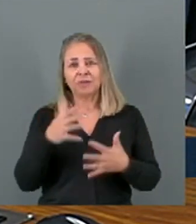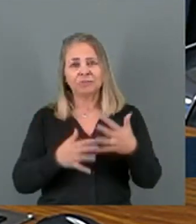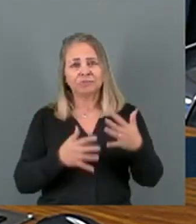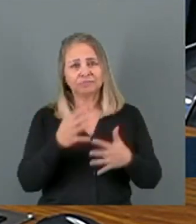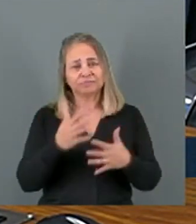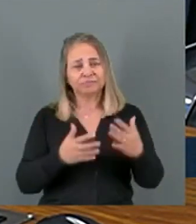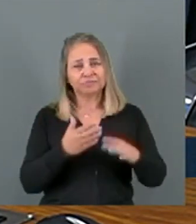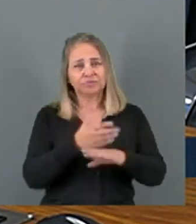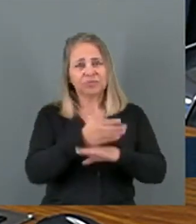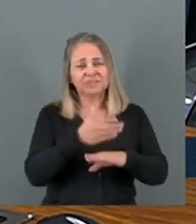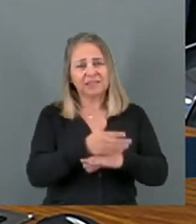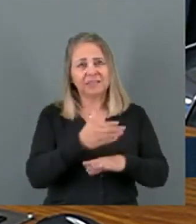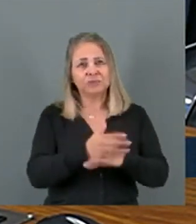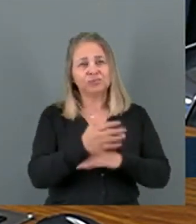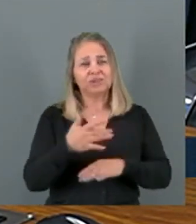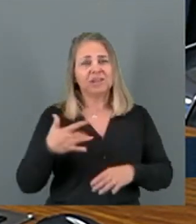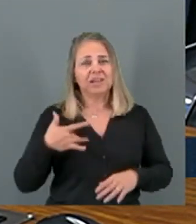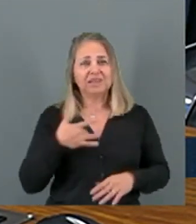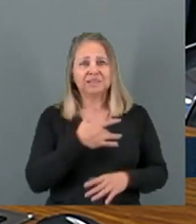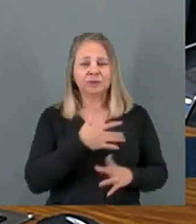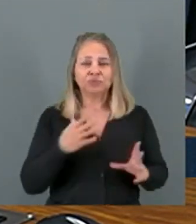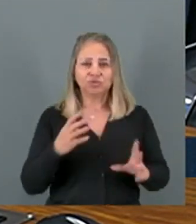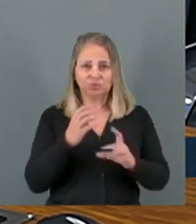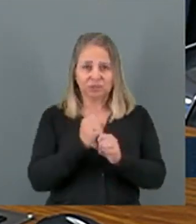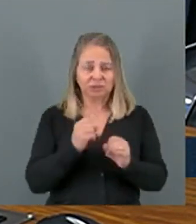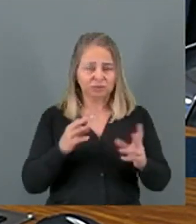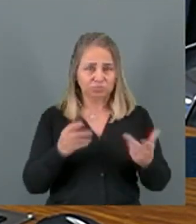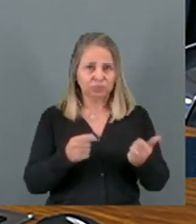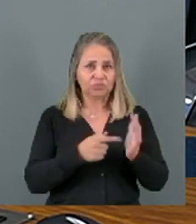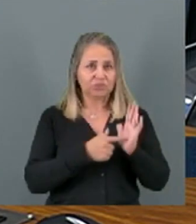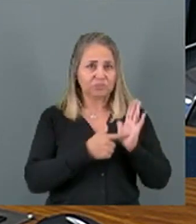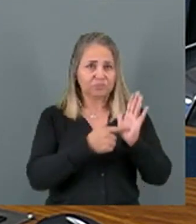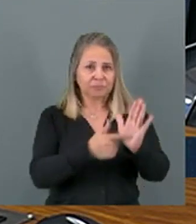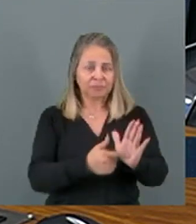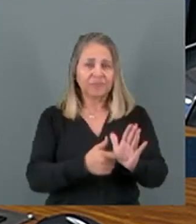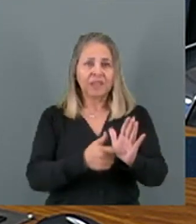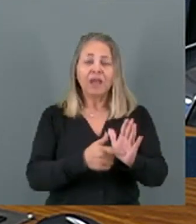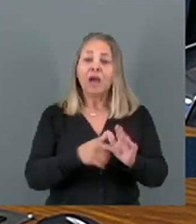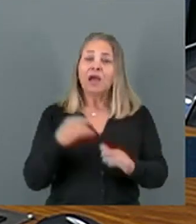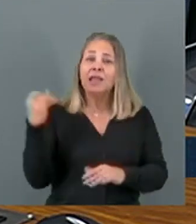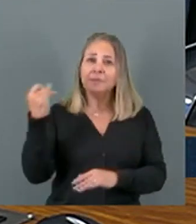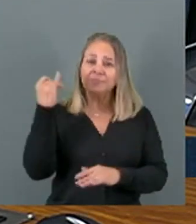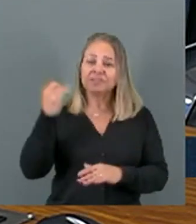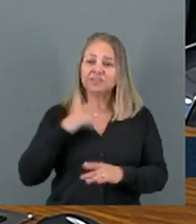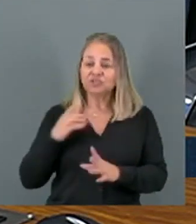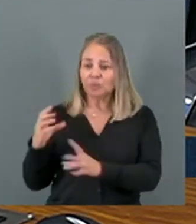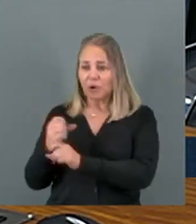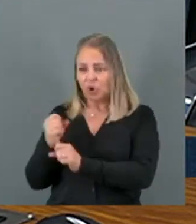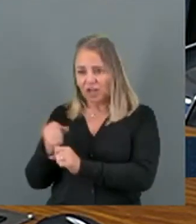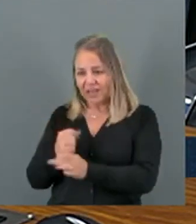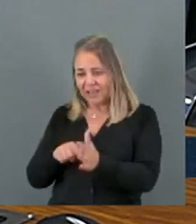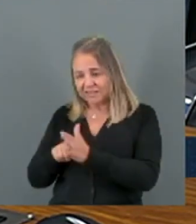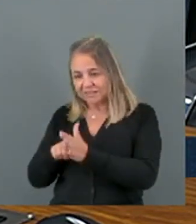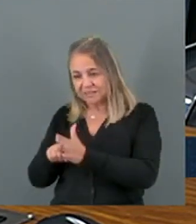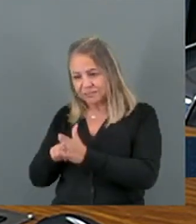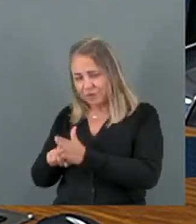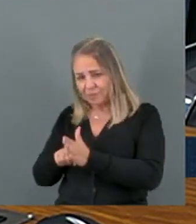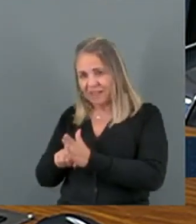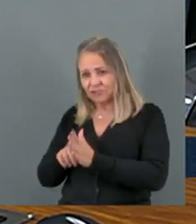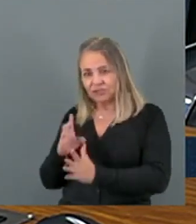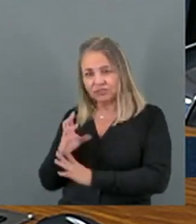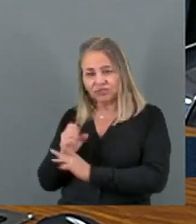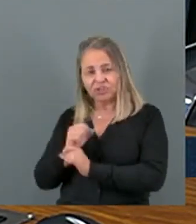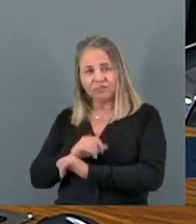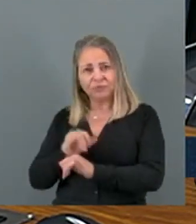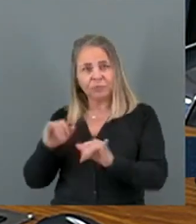Então, juntando tudo que eu queria mostrar para vocês, a importância da gente ter uma coleta sistemática de dados. Então, principalmente em situações que exigem uma avaliação rápida,